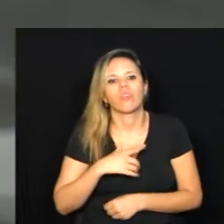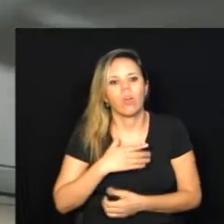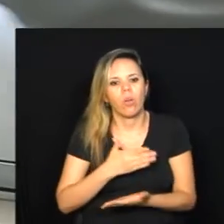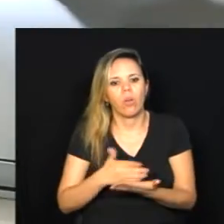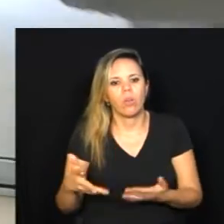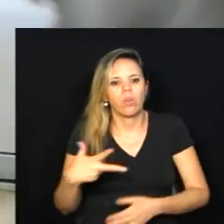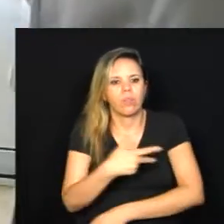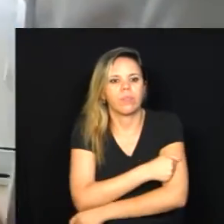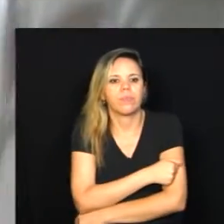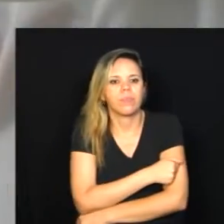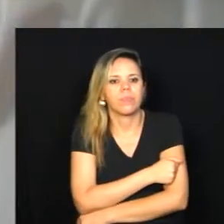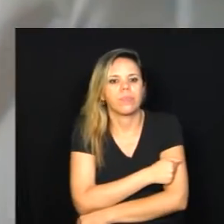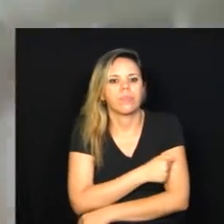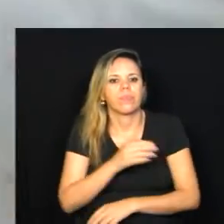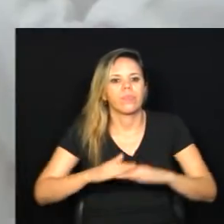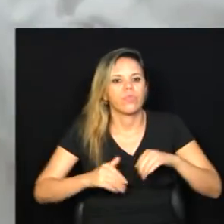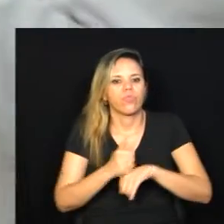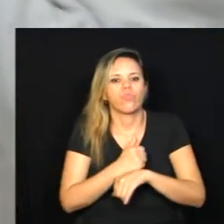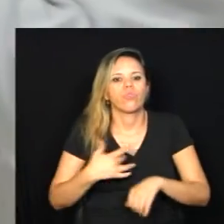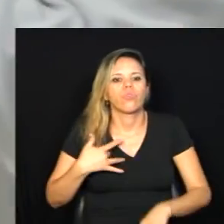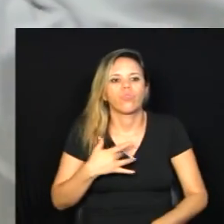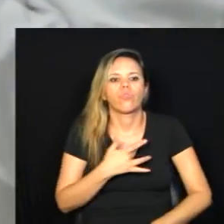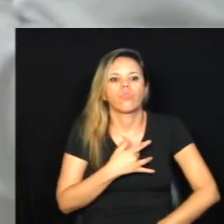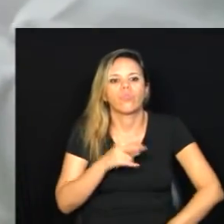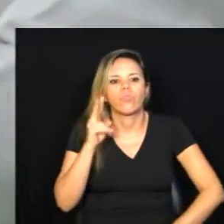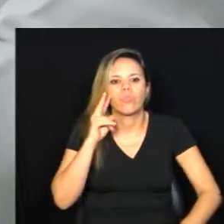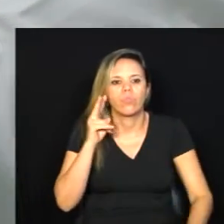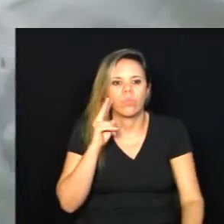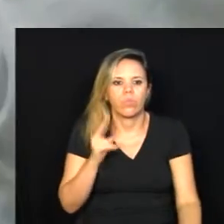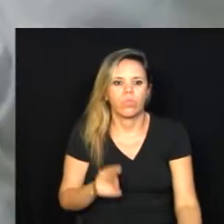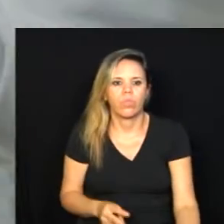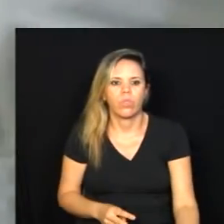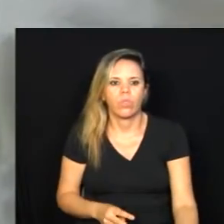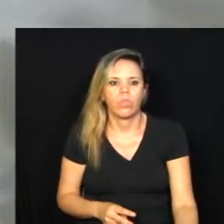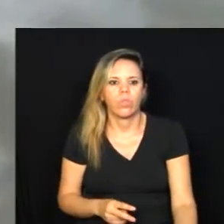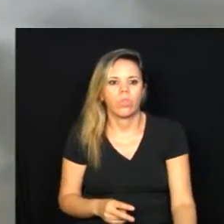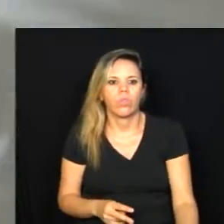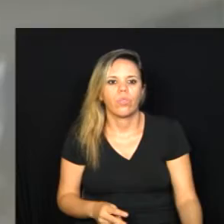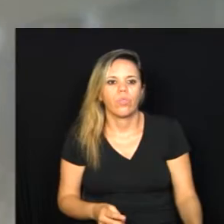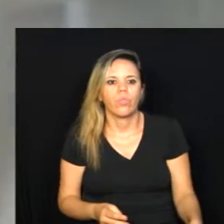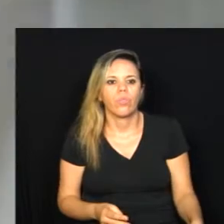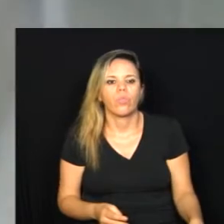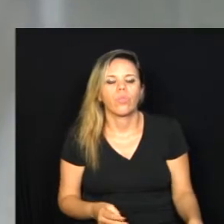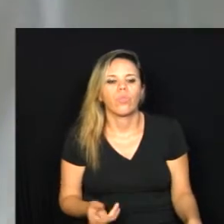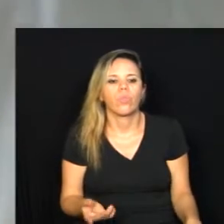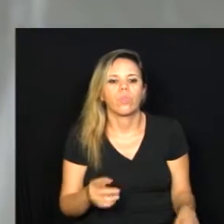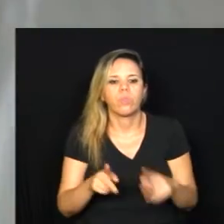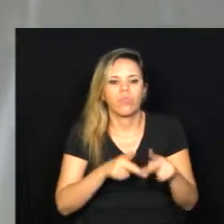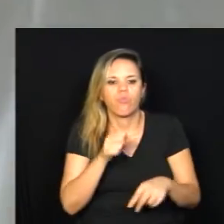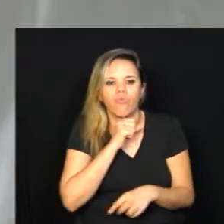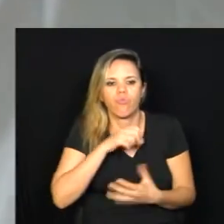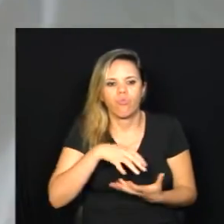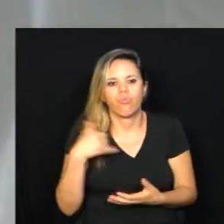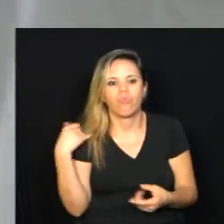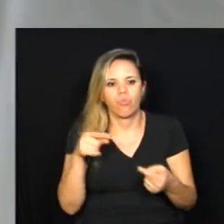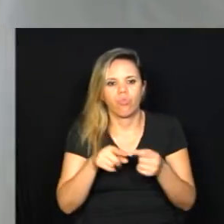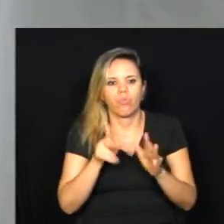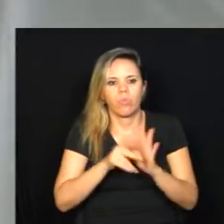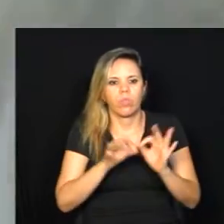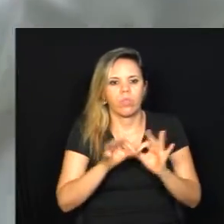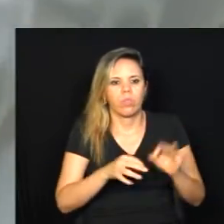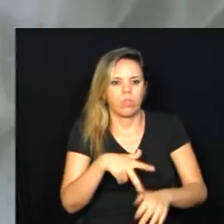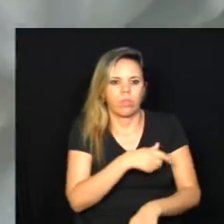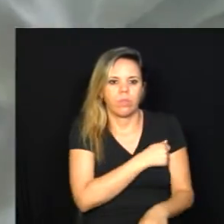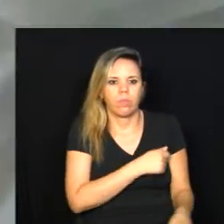começando a imunizar os profissionais de saúde, lembrando que assim que eles forem imunizados, serão então os idosos, de acordo com o plano de